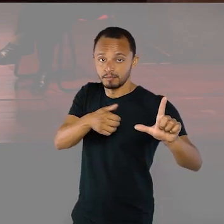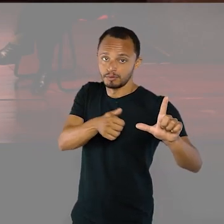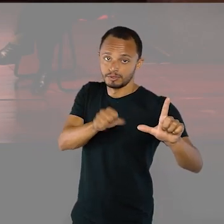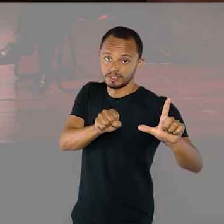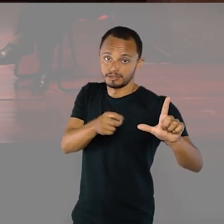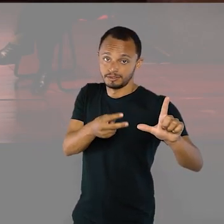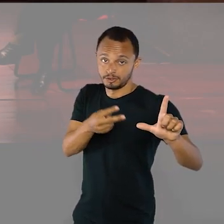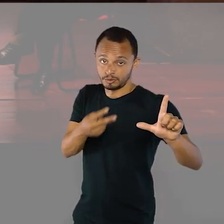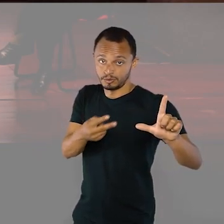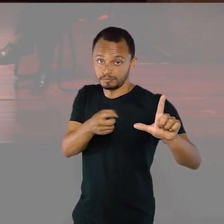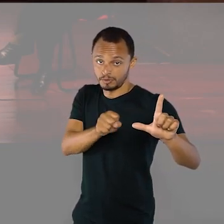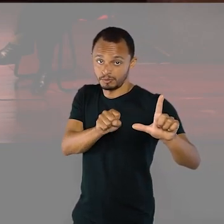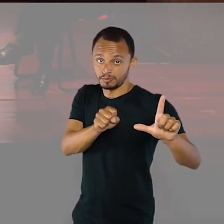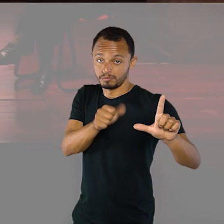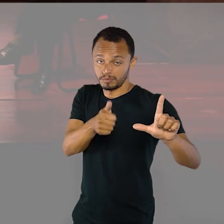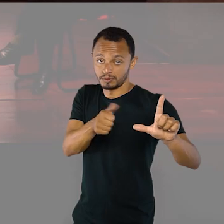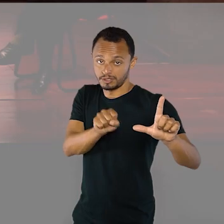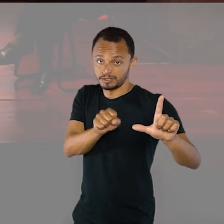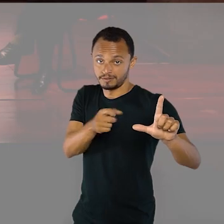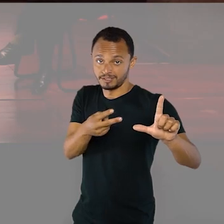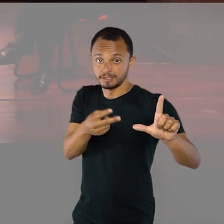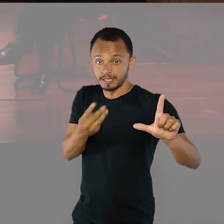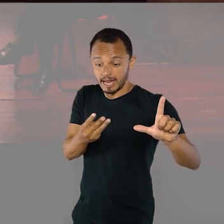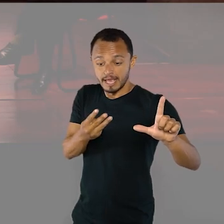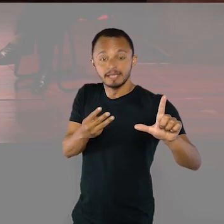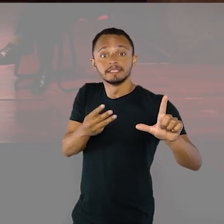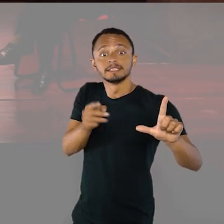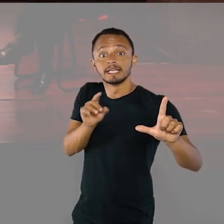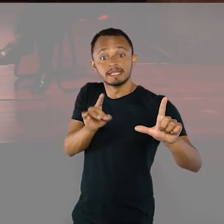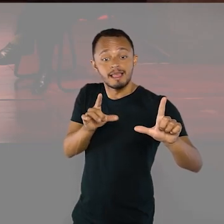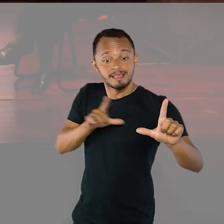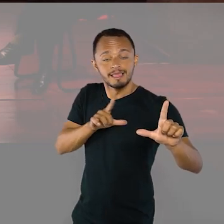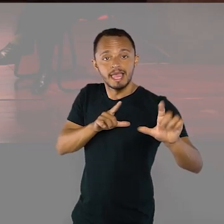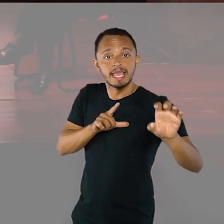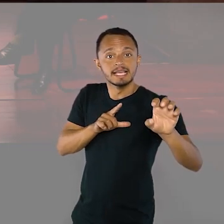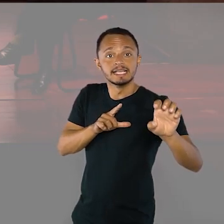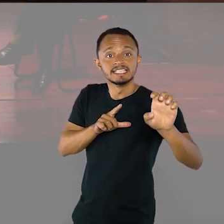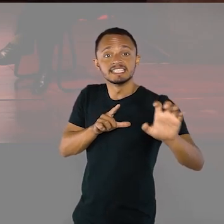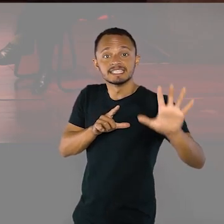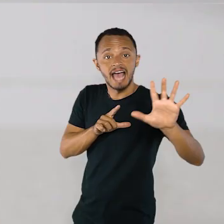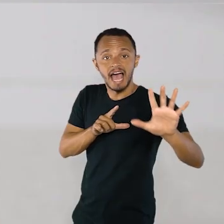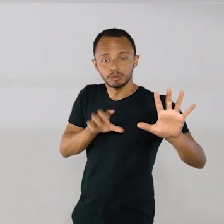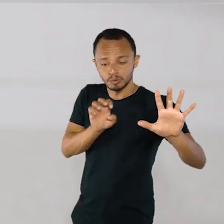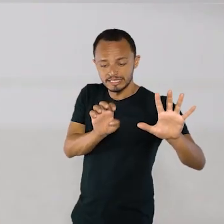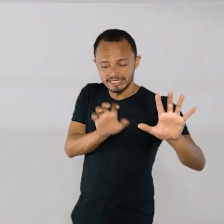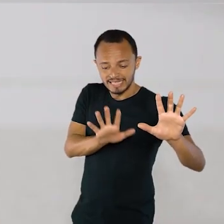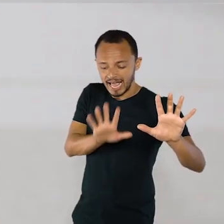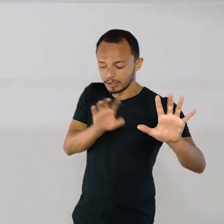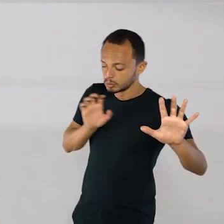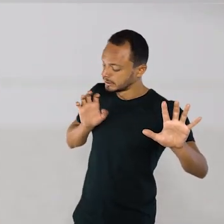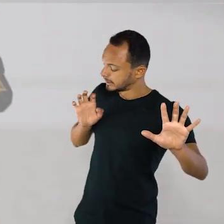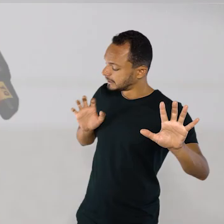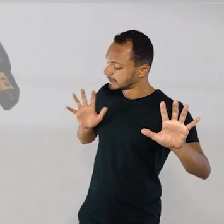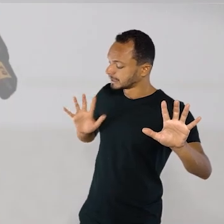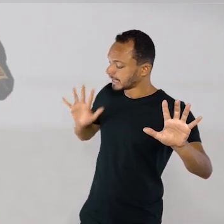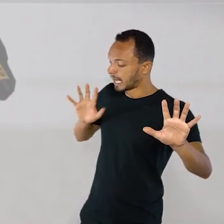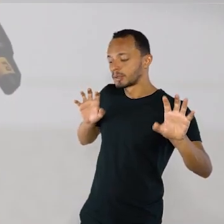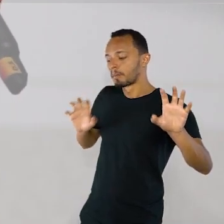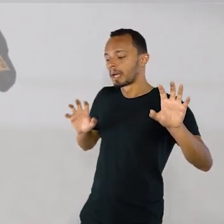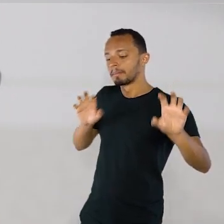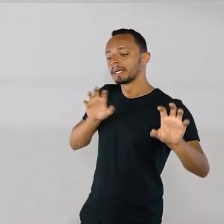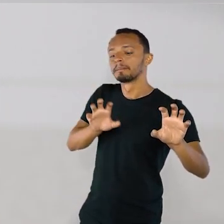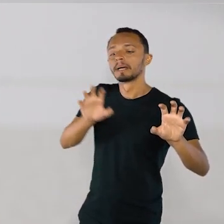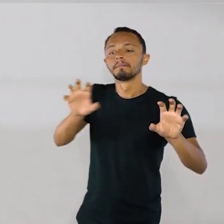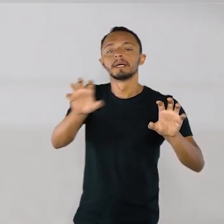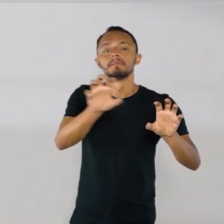1823. Então, uma vez mais, são os poderes, só que agora os poderes estaduais que constroem essas outras narrativas e que